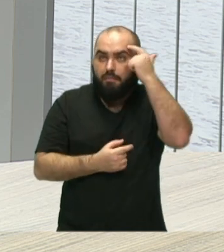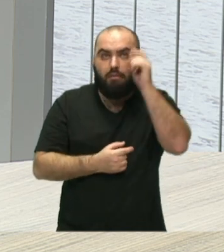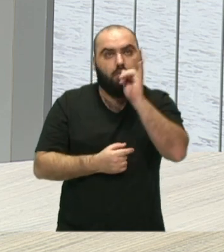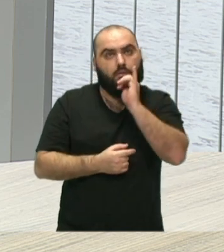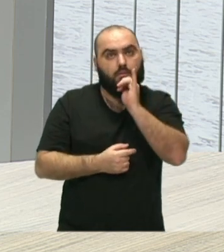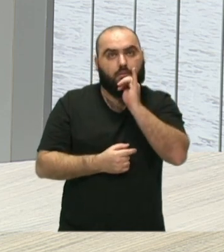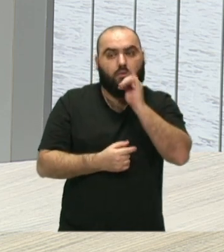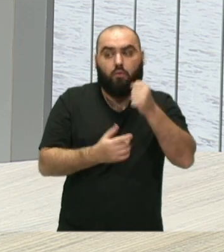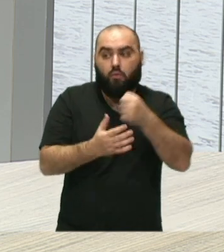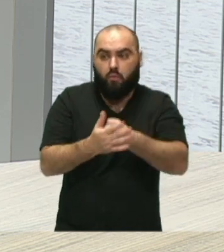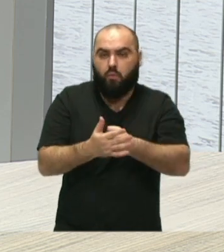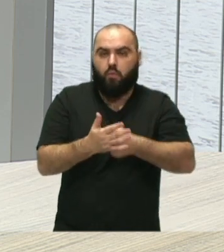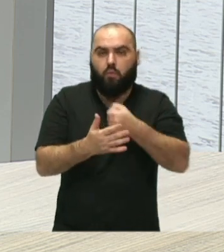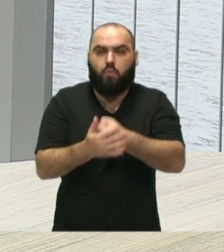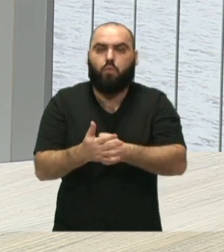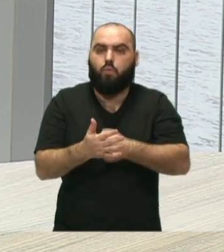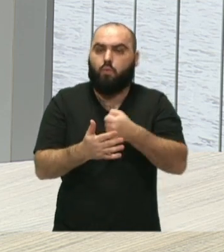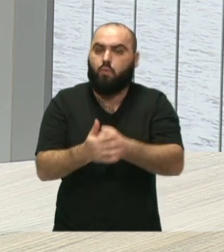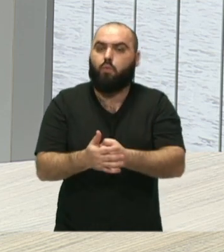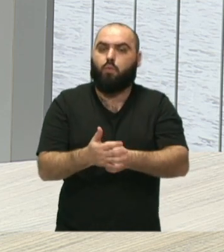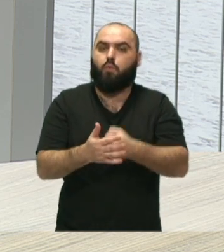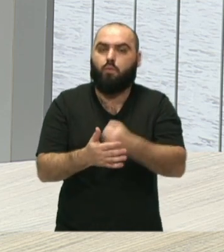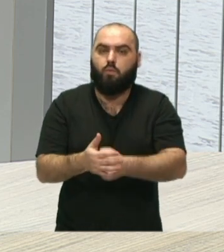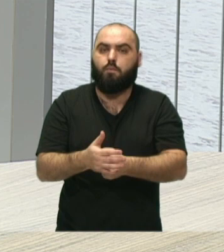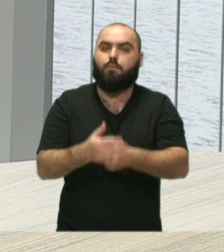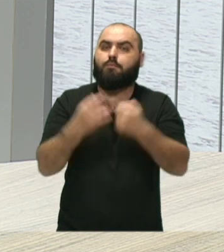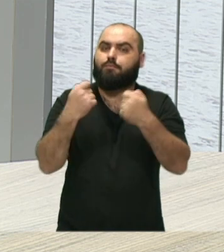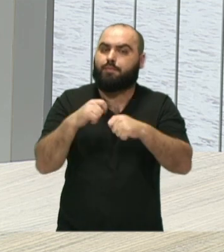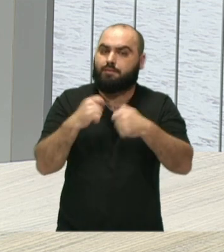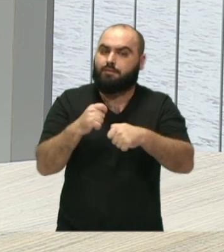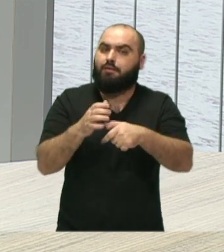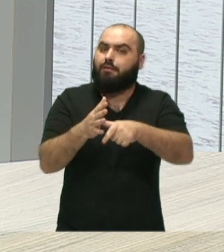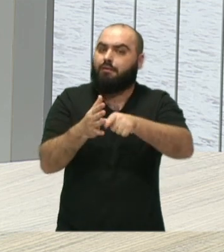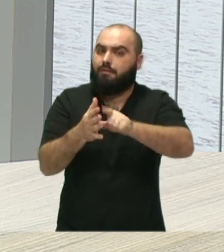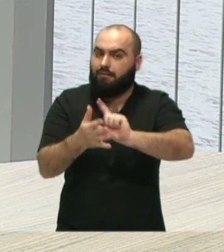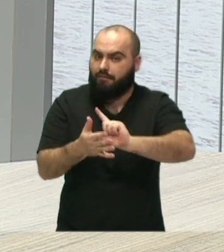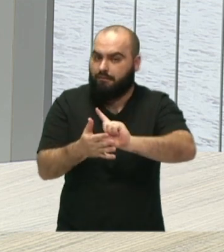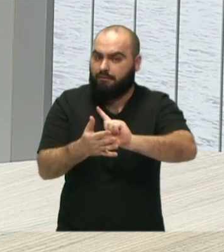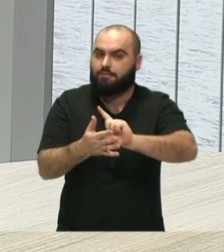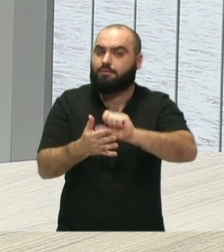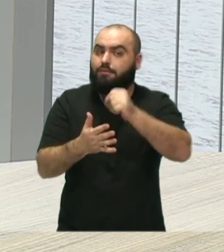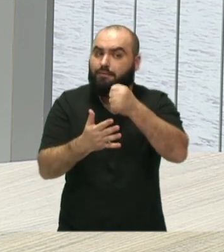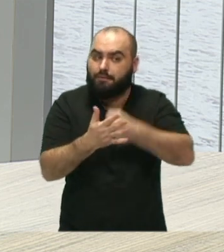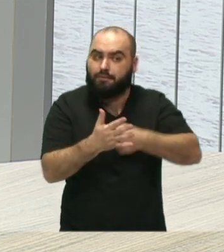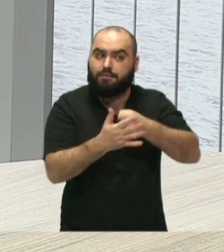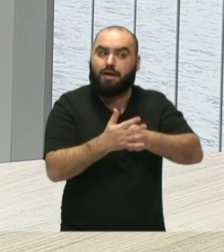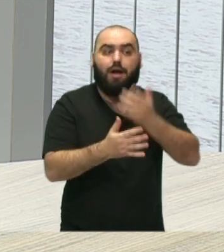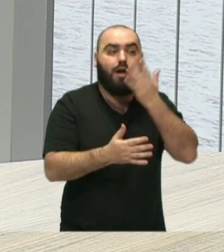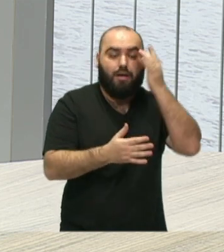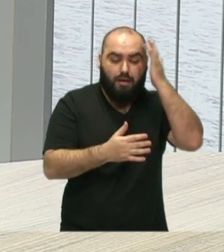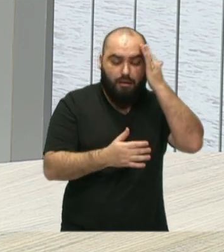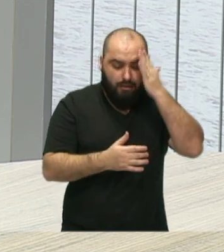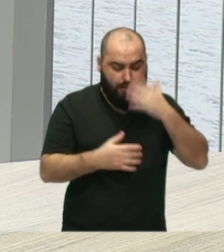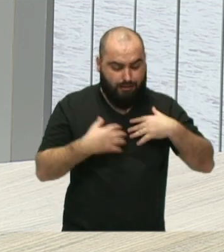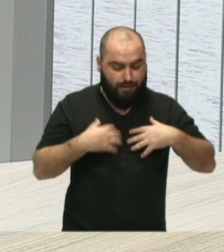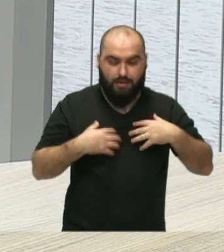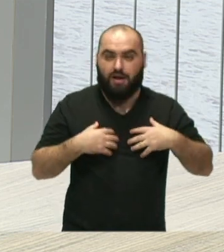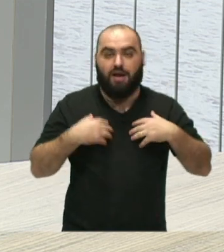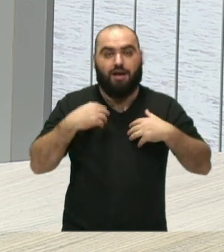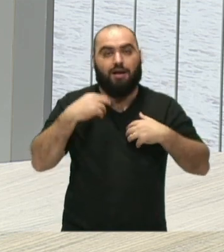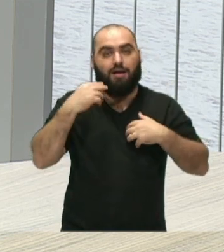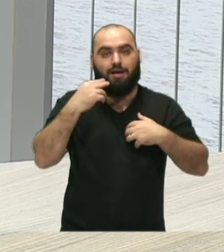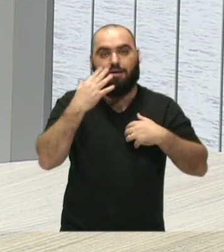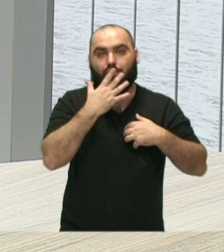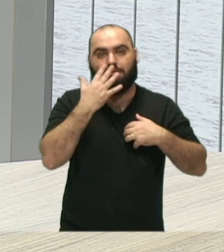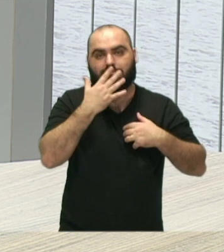em lutar pelo feminino, elas ainda antes têm que lutar pela existência da sua etnia, da sua raça, pela sobrevivência, porque